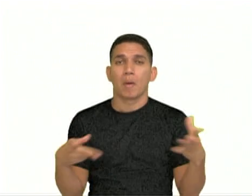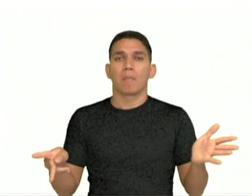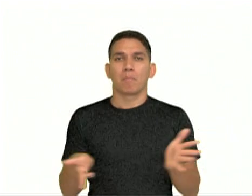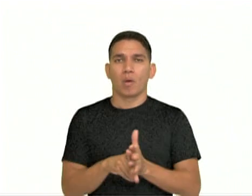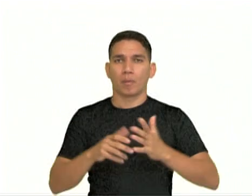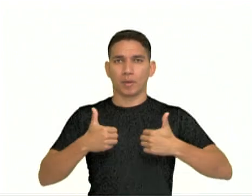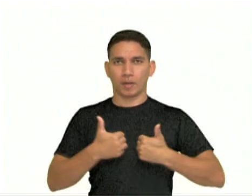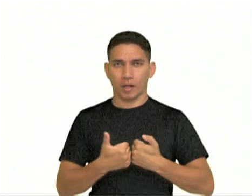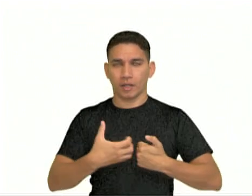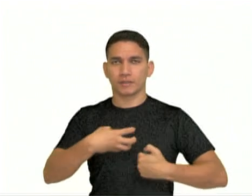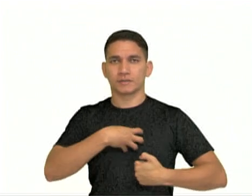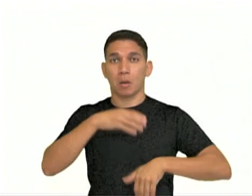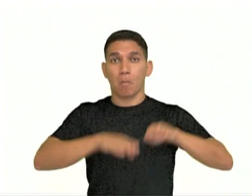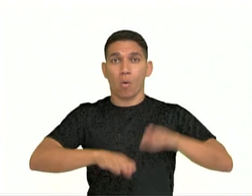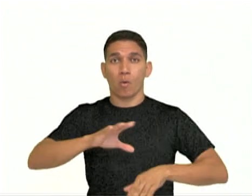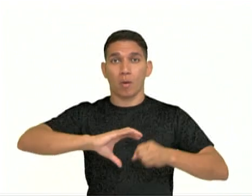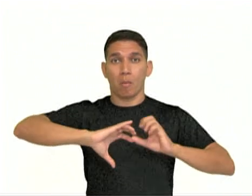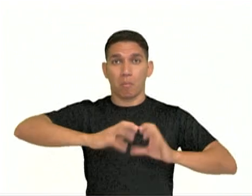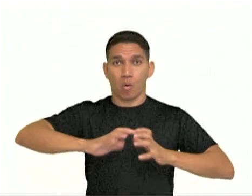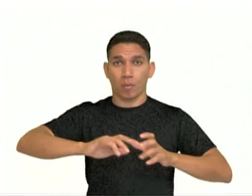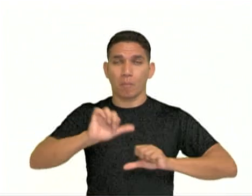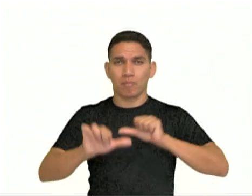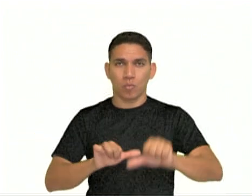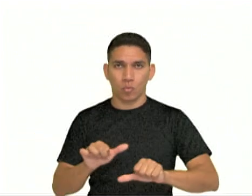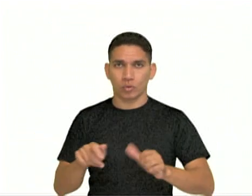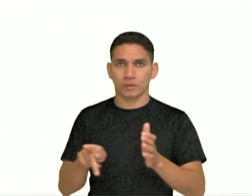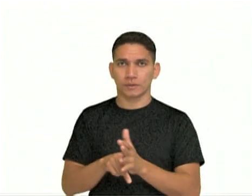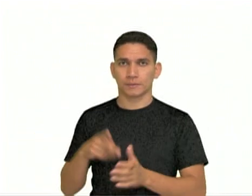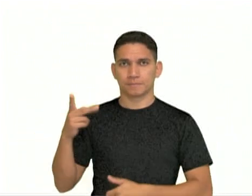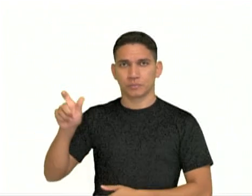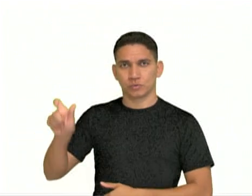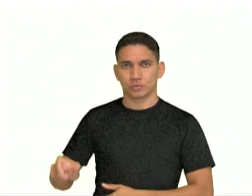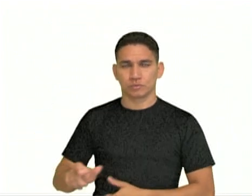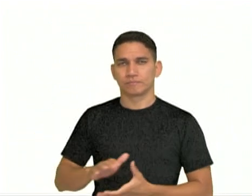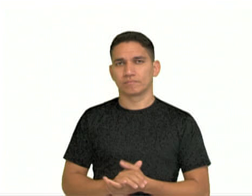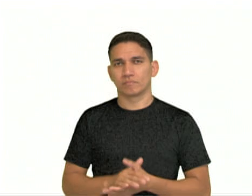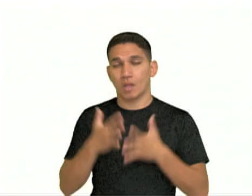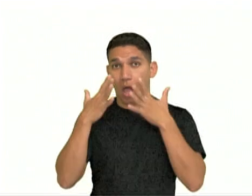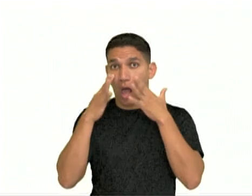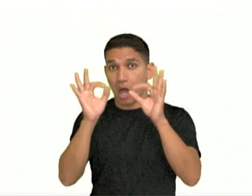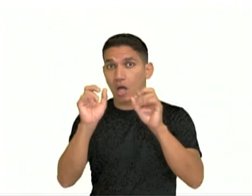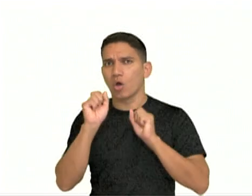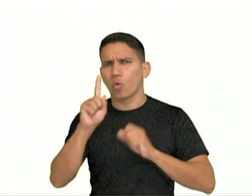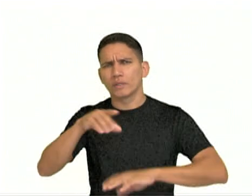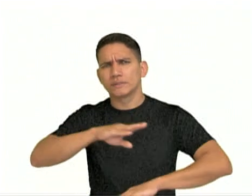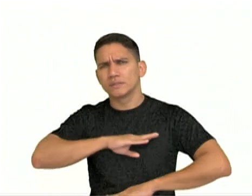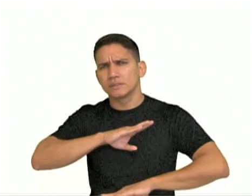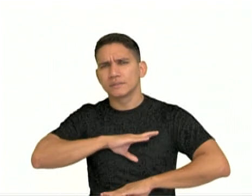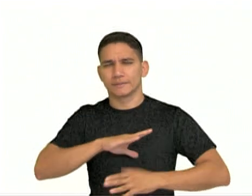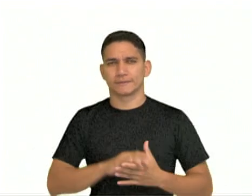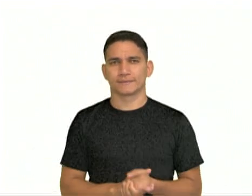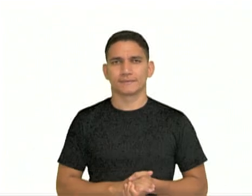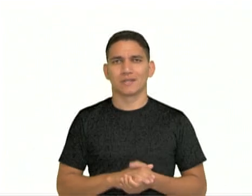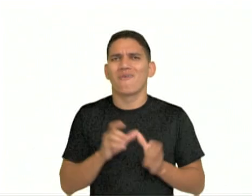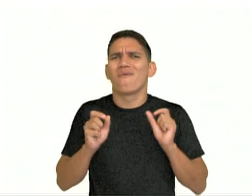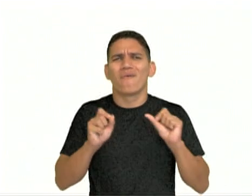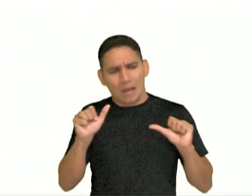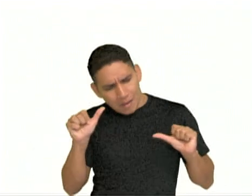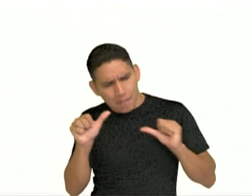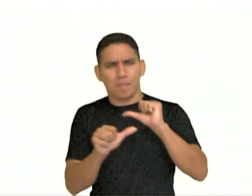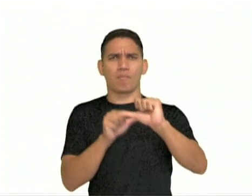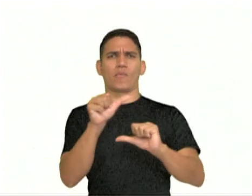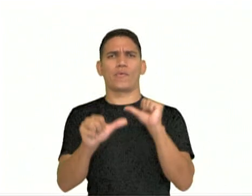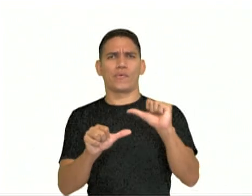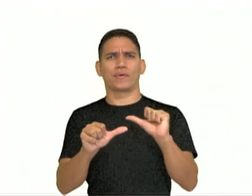estado de movimento da bola são alteradas pelo atleta. Vejam, imagina essa situação. O que